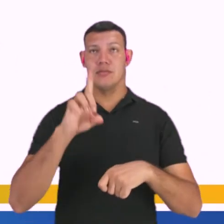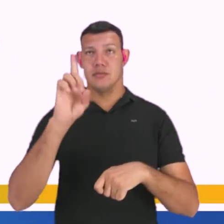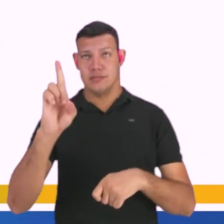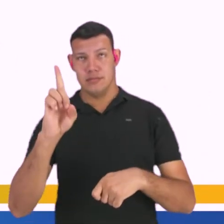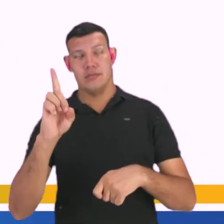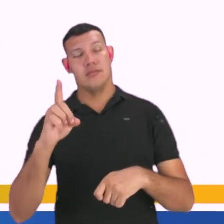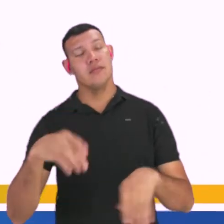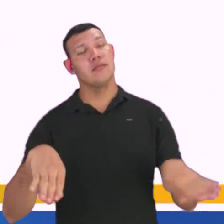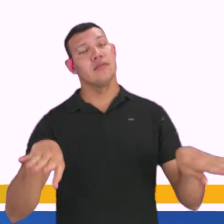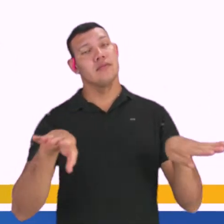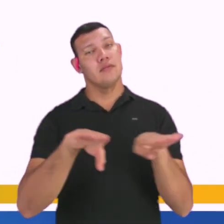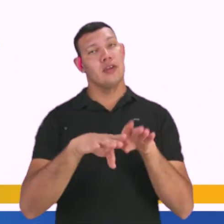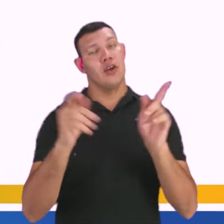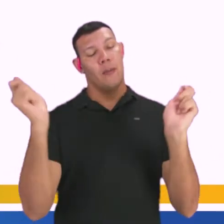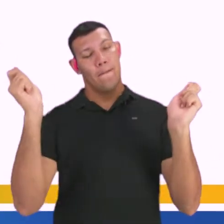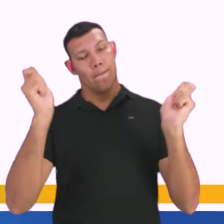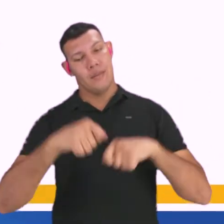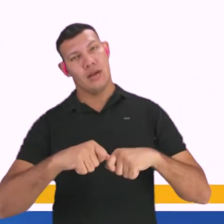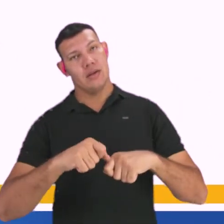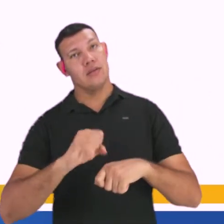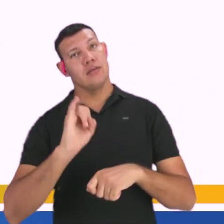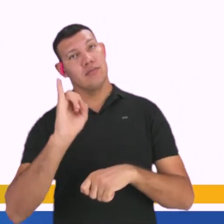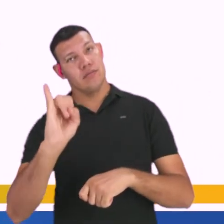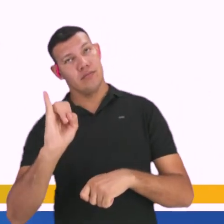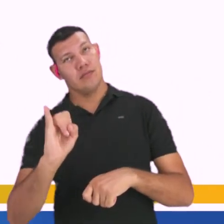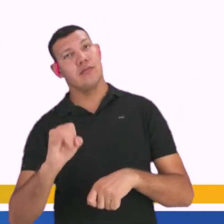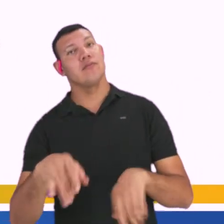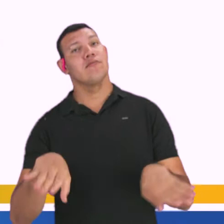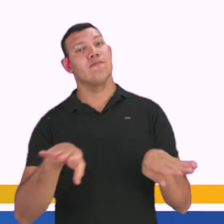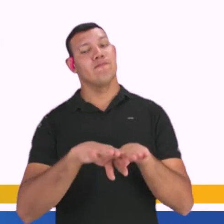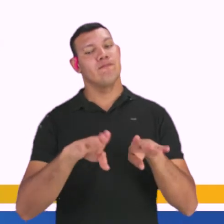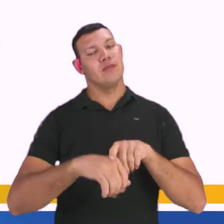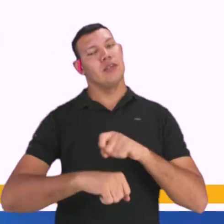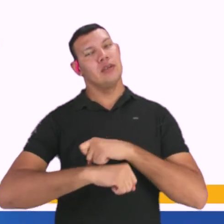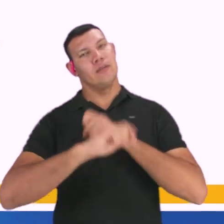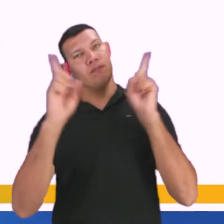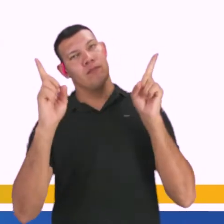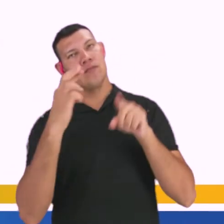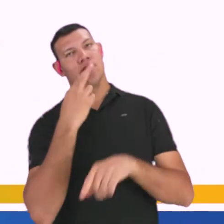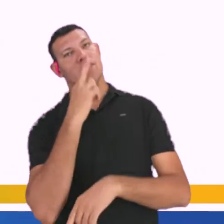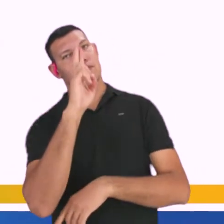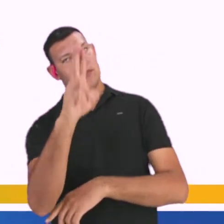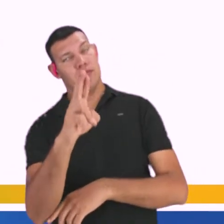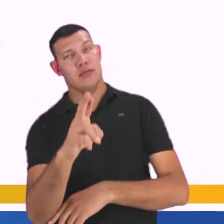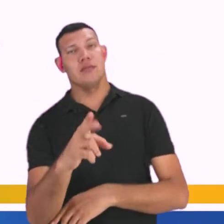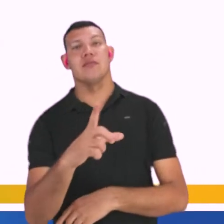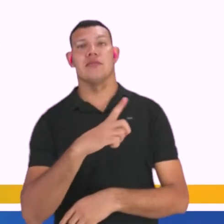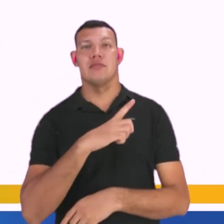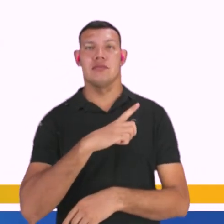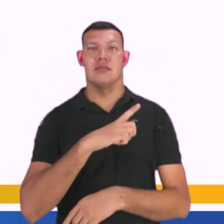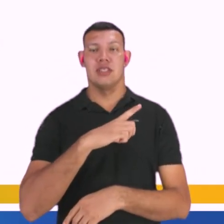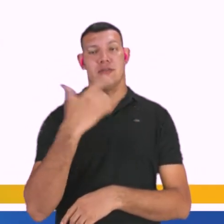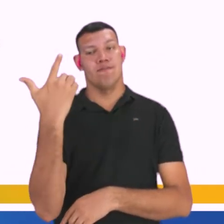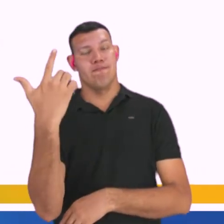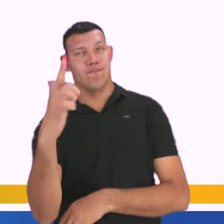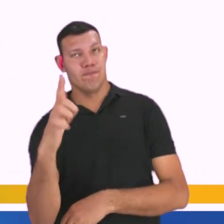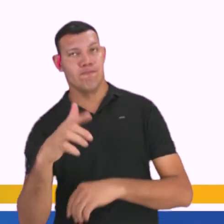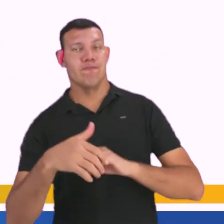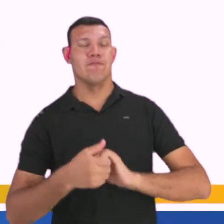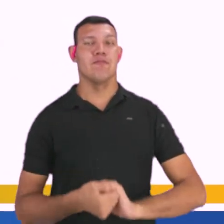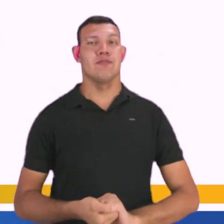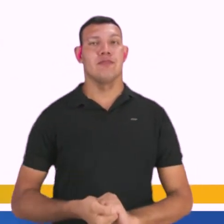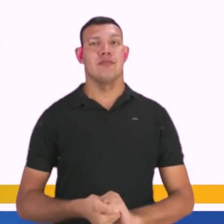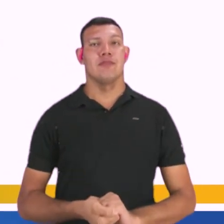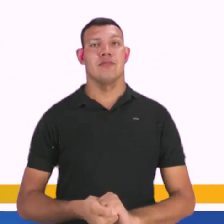e impossível nós estamos justamente falando das soluções se ela vai ter solução se ela não vai ter